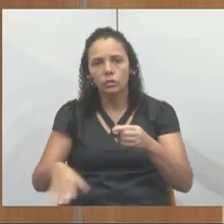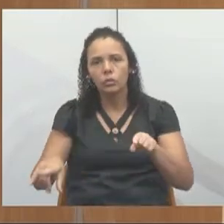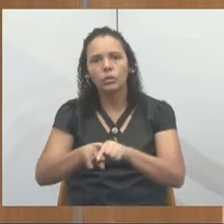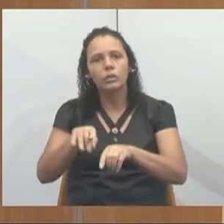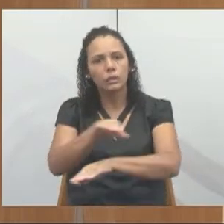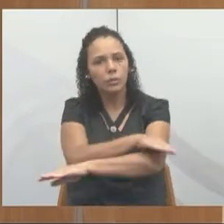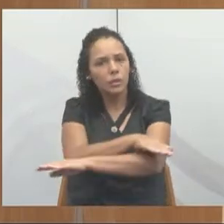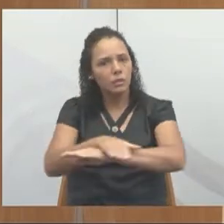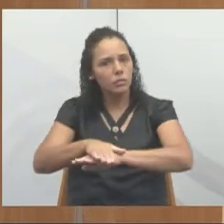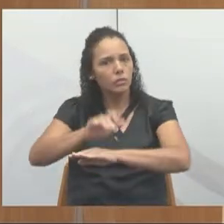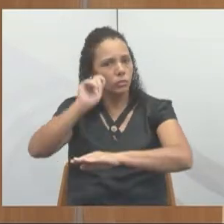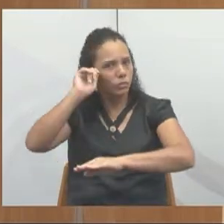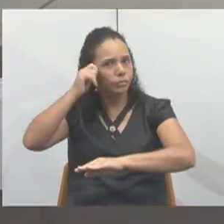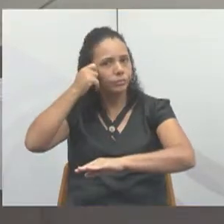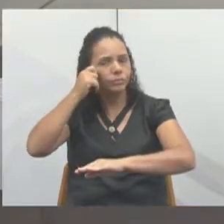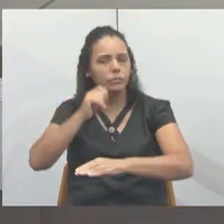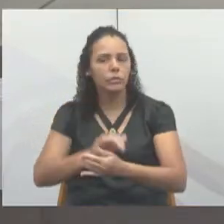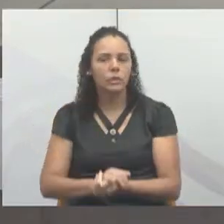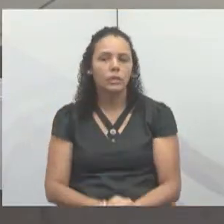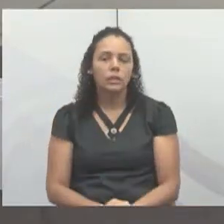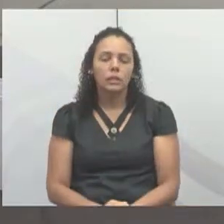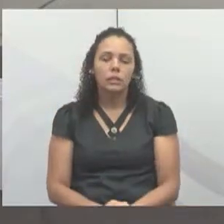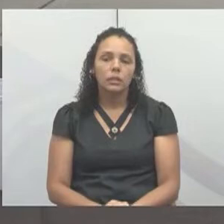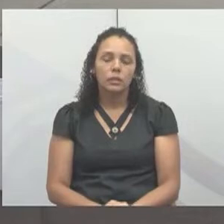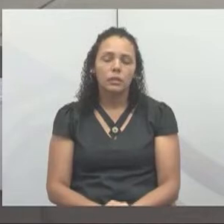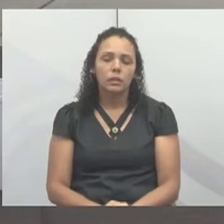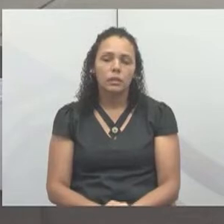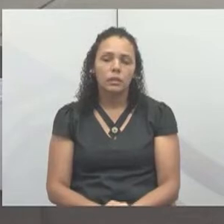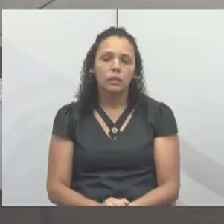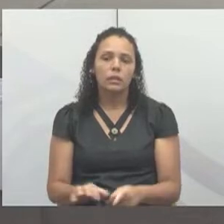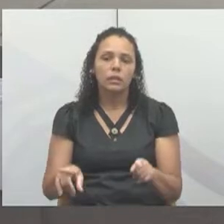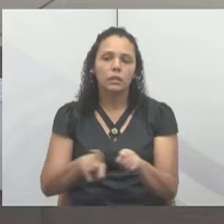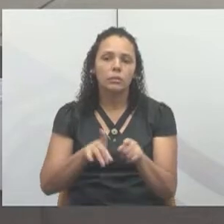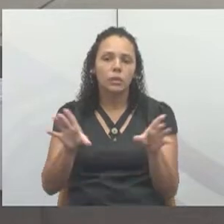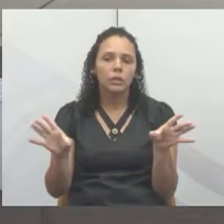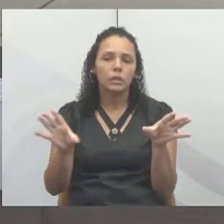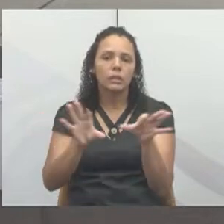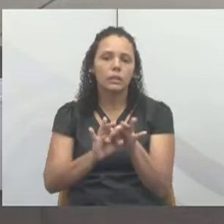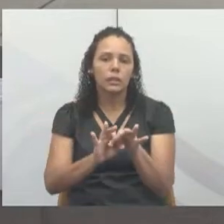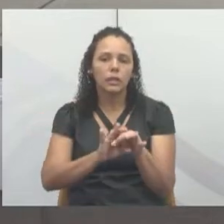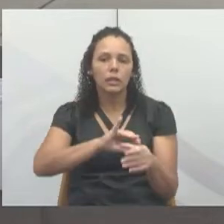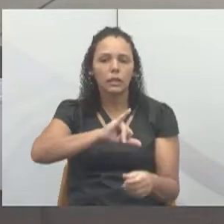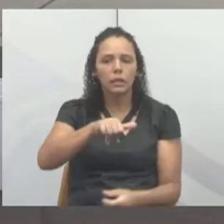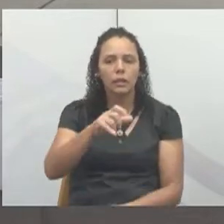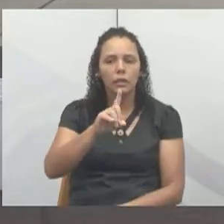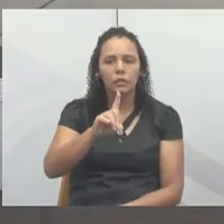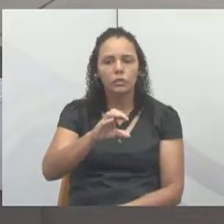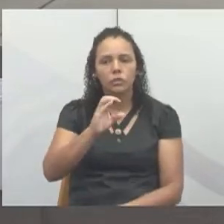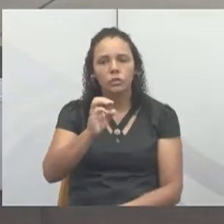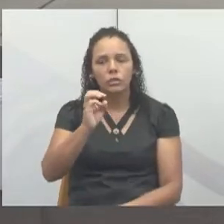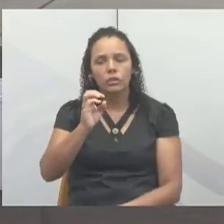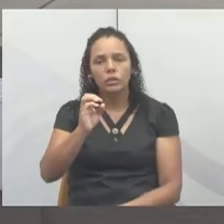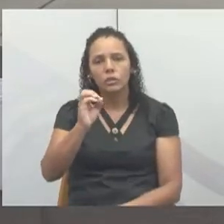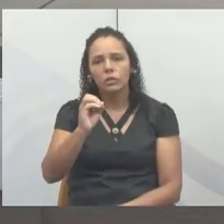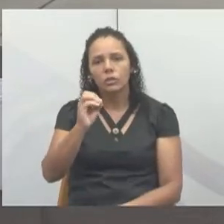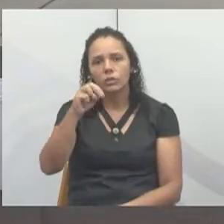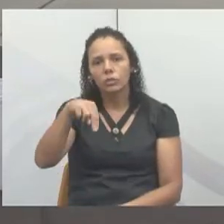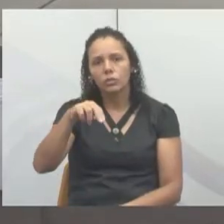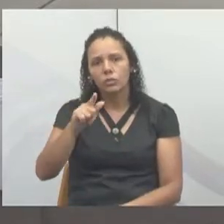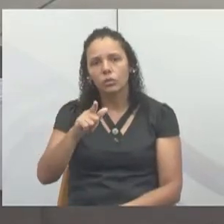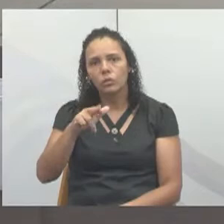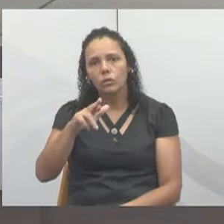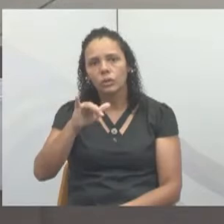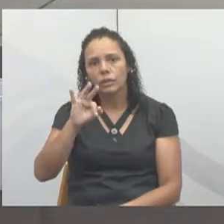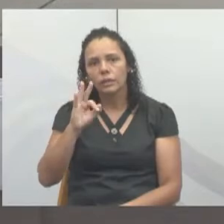Porto Velho. Tá. E também interligar da Jardim Conquista até